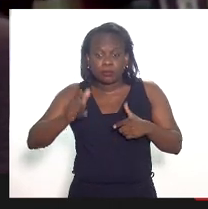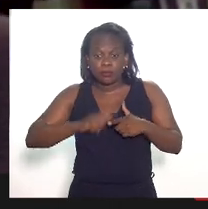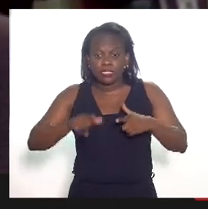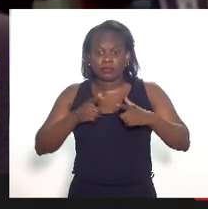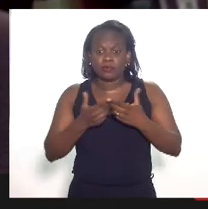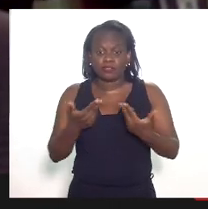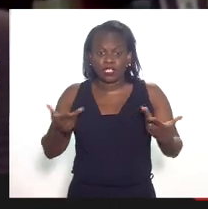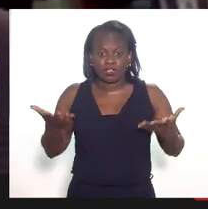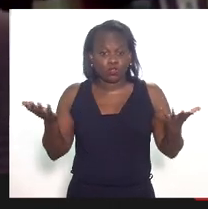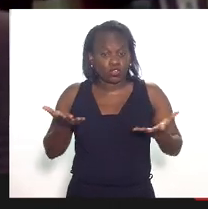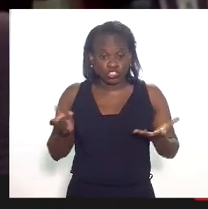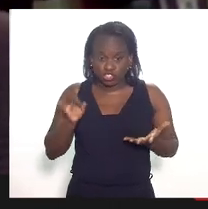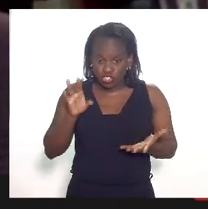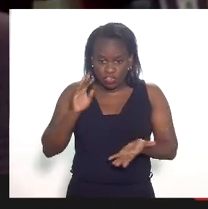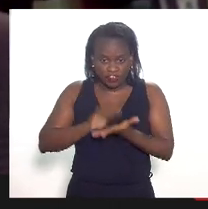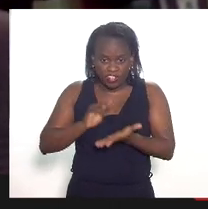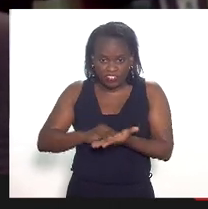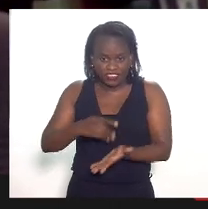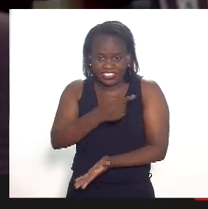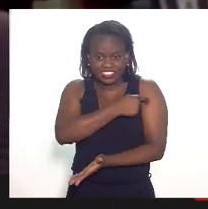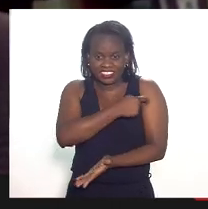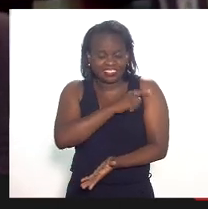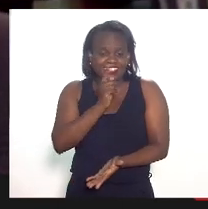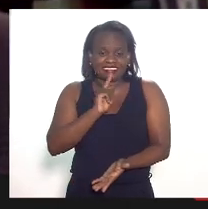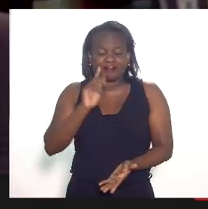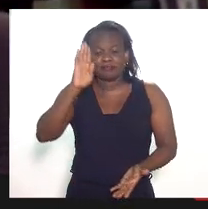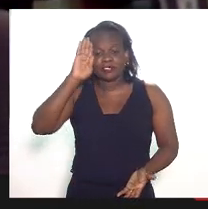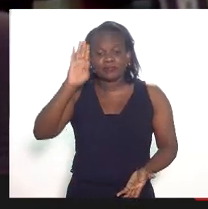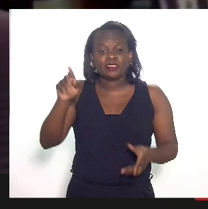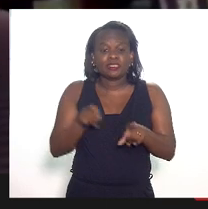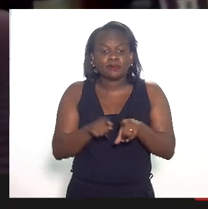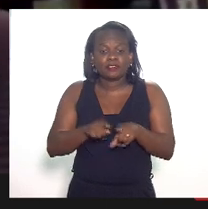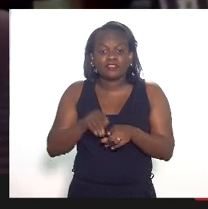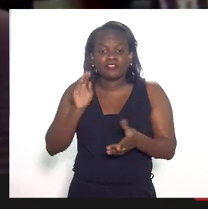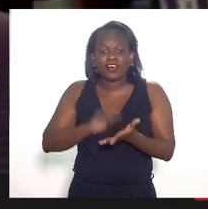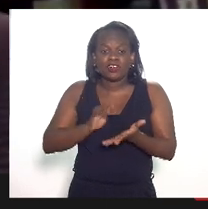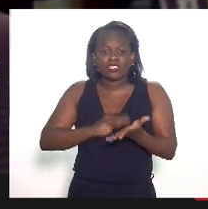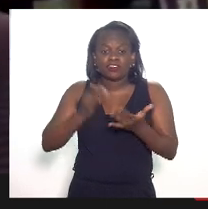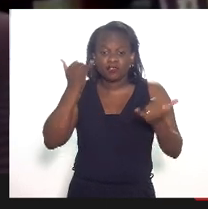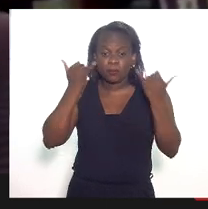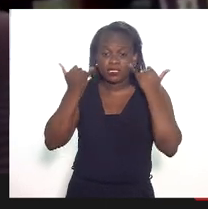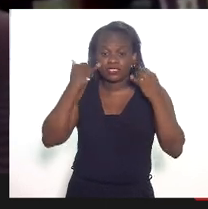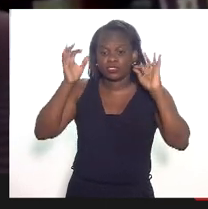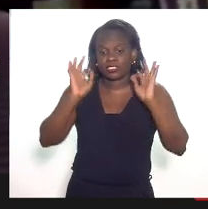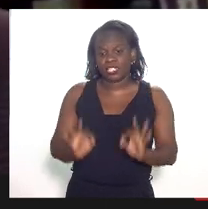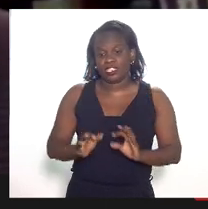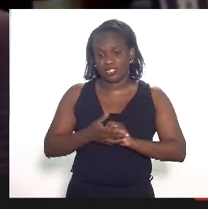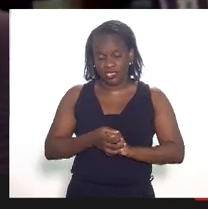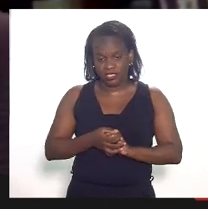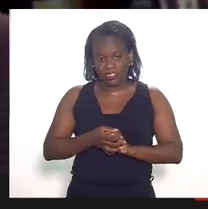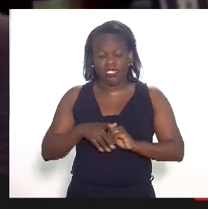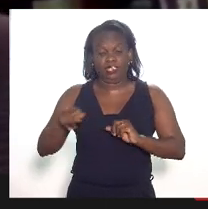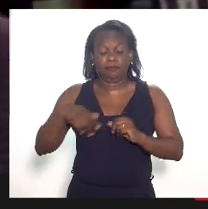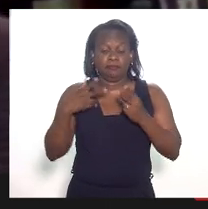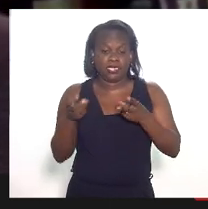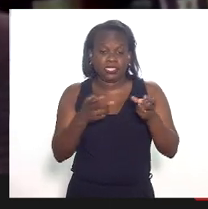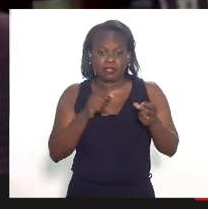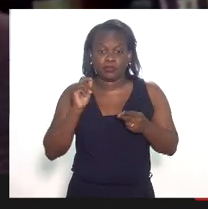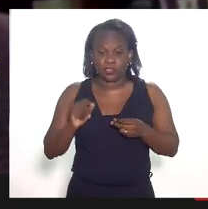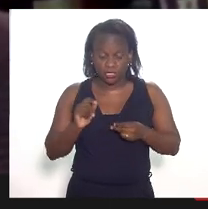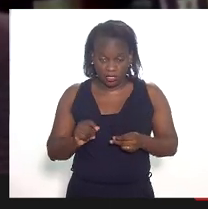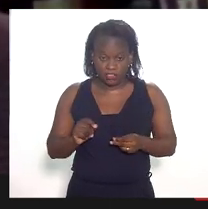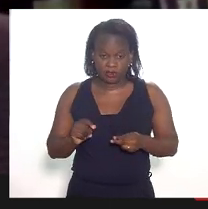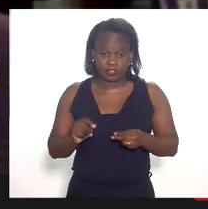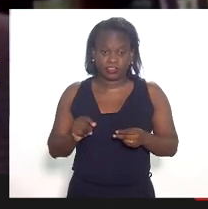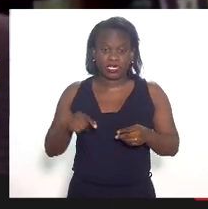dia não é somente a falta de vacina, mas é, sobretudo, também a falta de informação correta. A gente percebe que